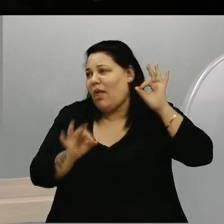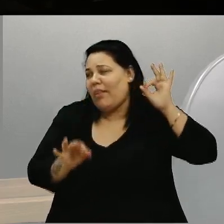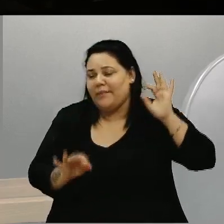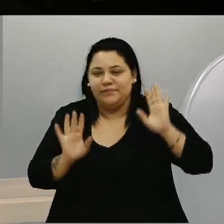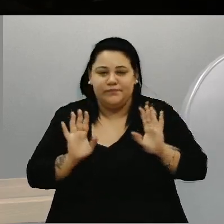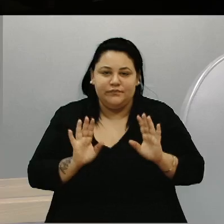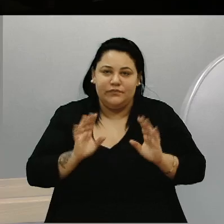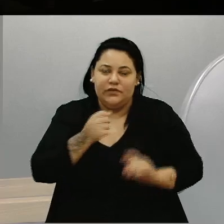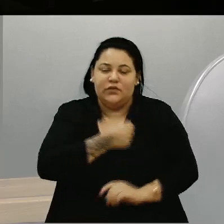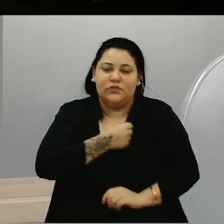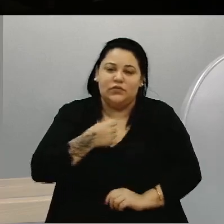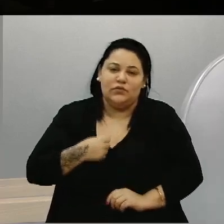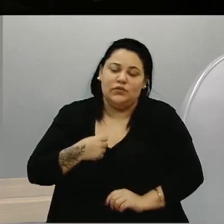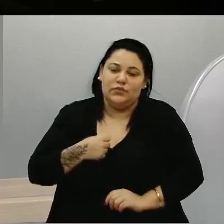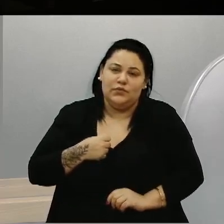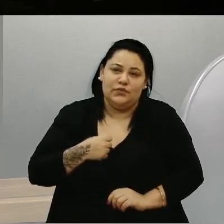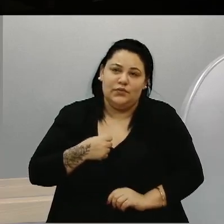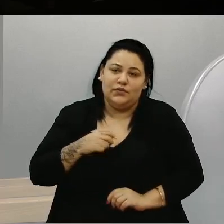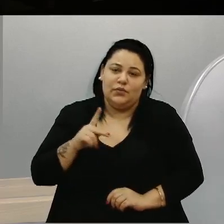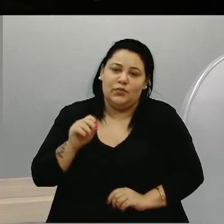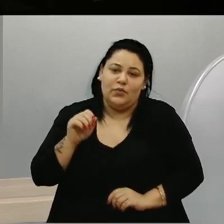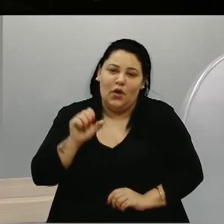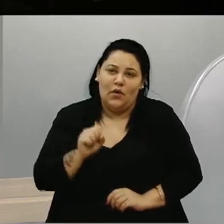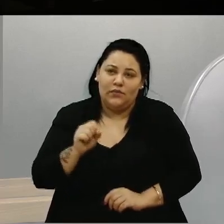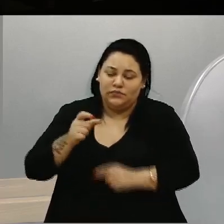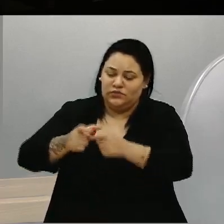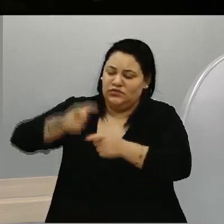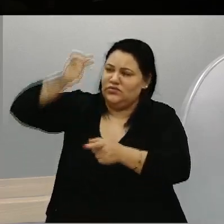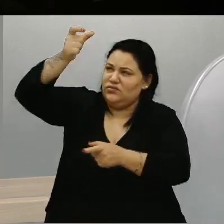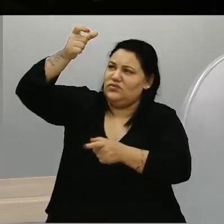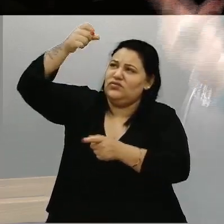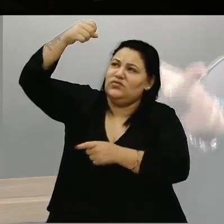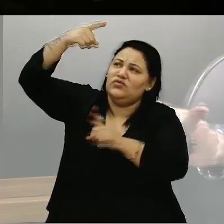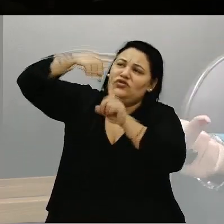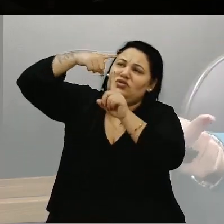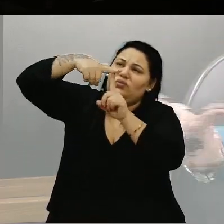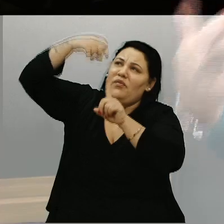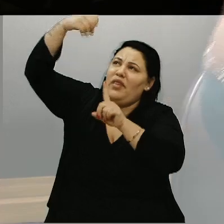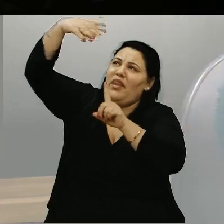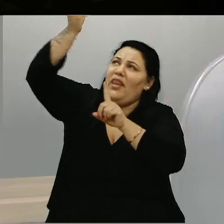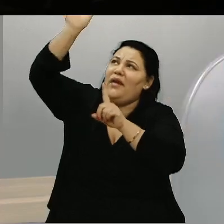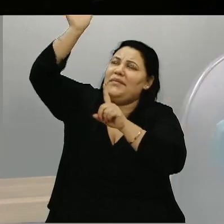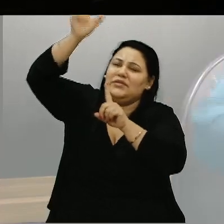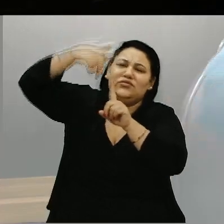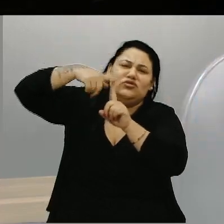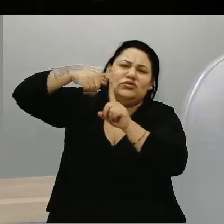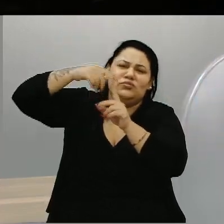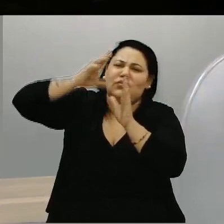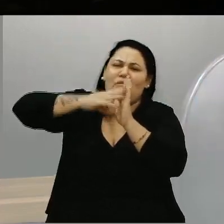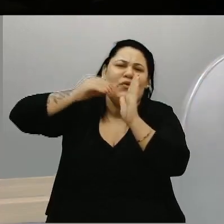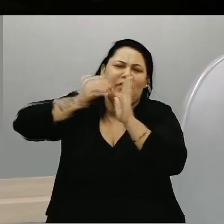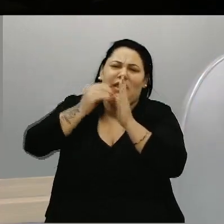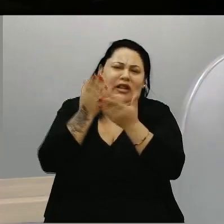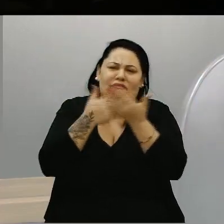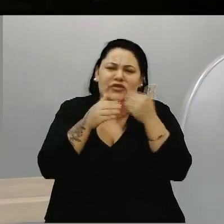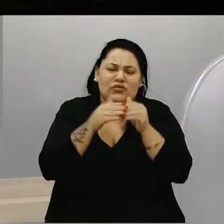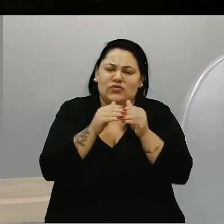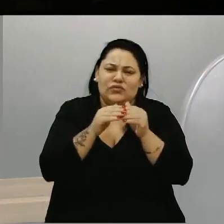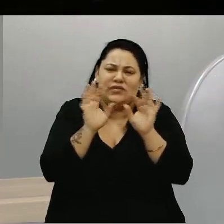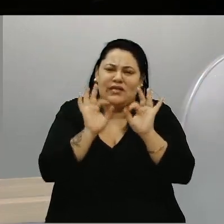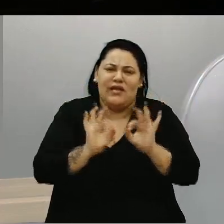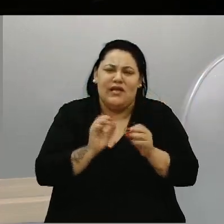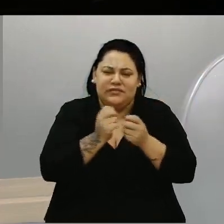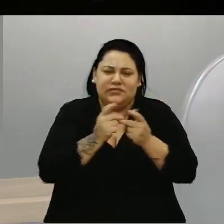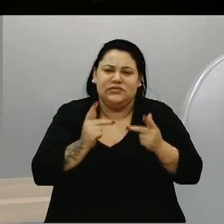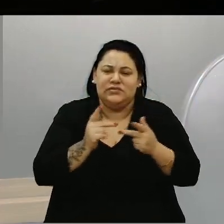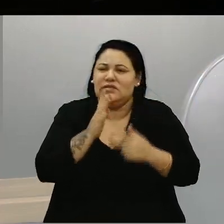o número do poste, o tipo de lâmpada, o tipo de poste, tudo bem, ele fez tudo isso, ele disse que